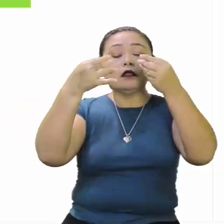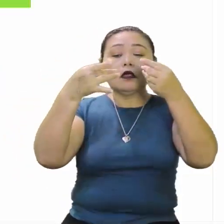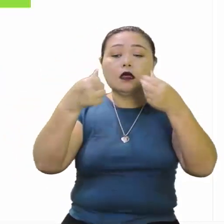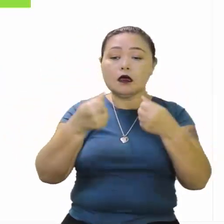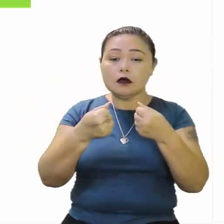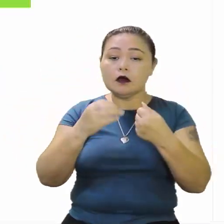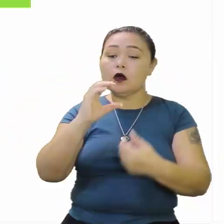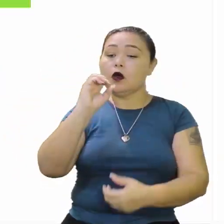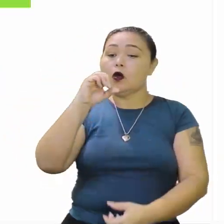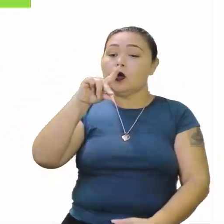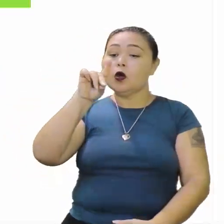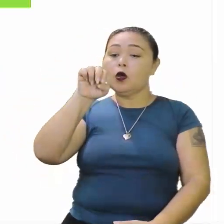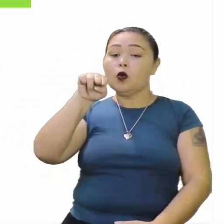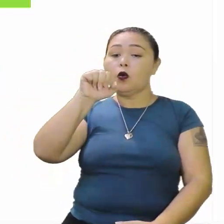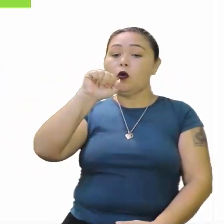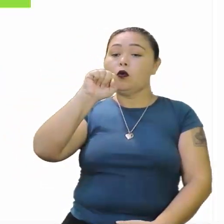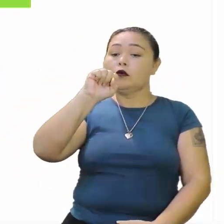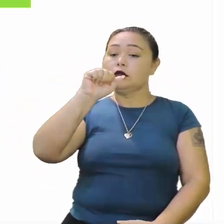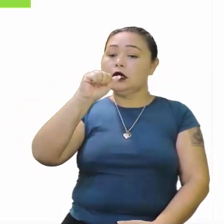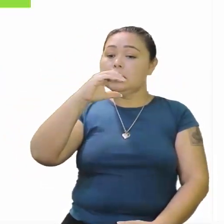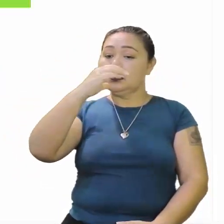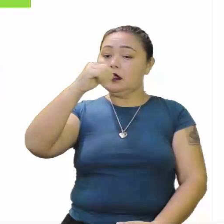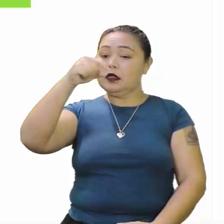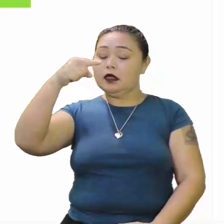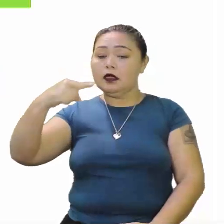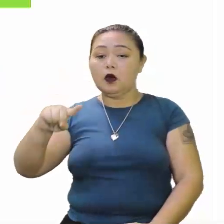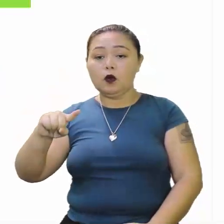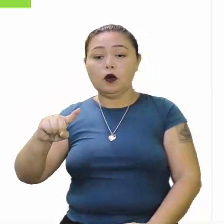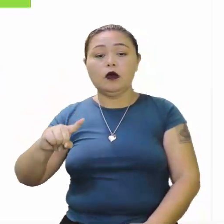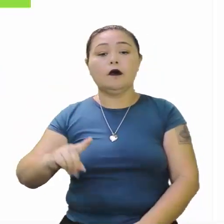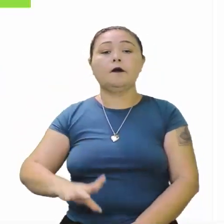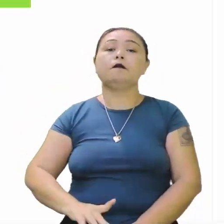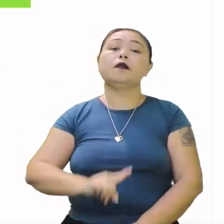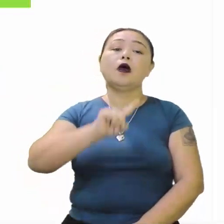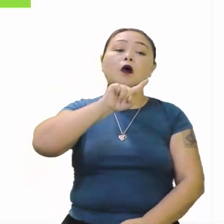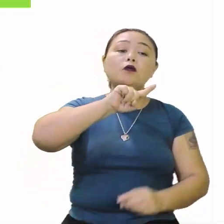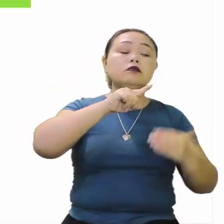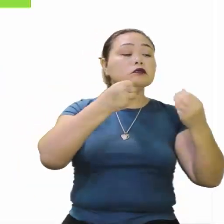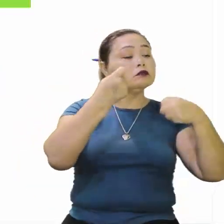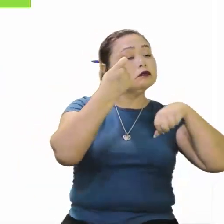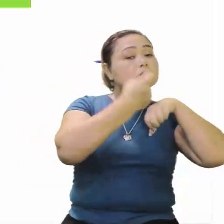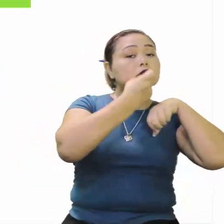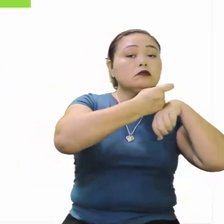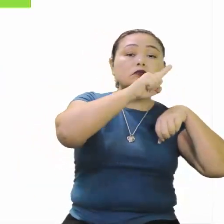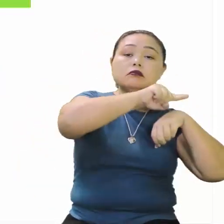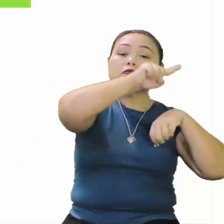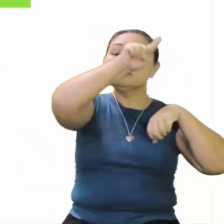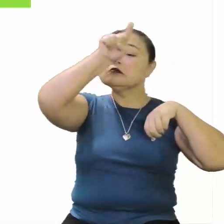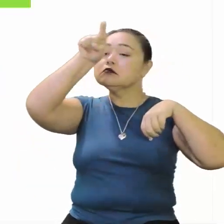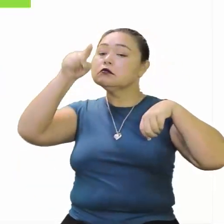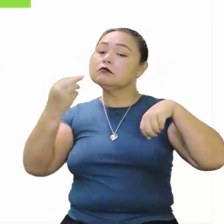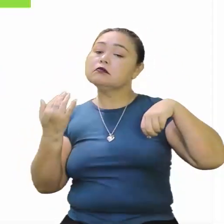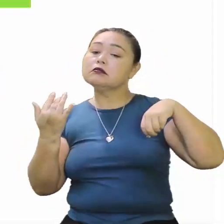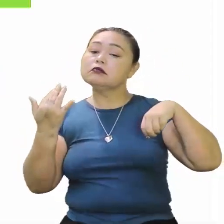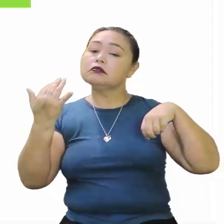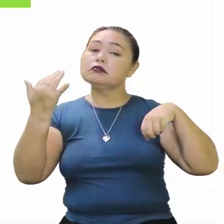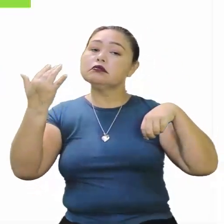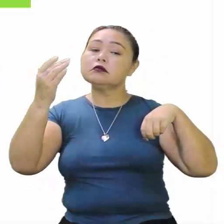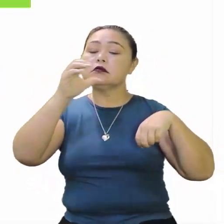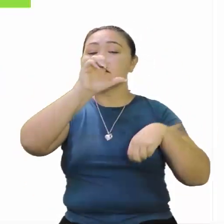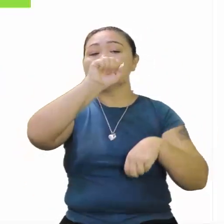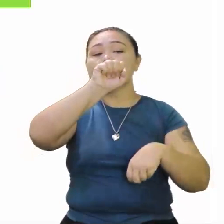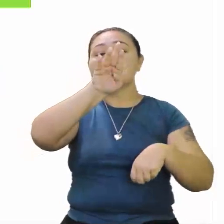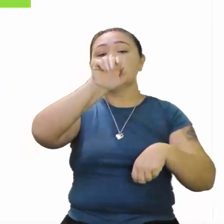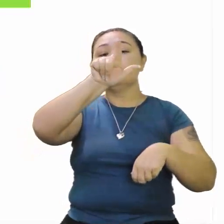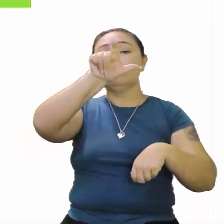direto para o gasoso, denominamos sublimação. E do gasoso para o sólido, nós